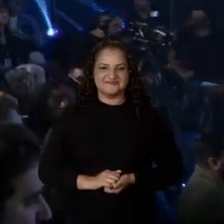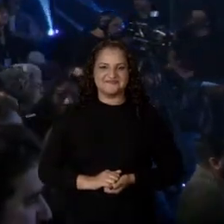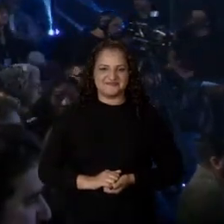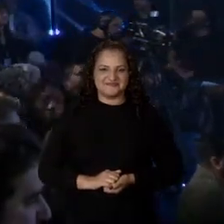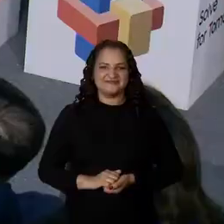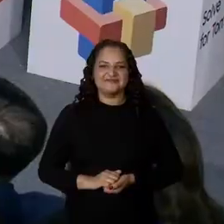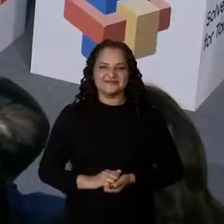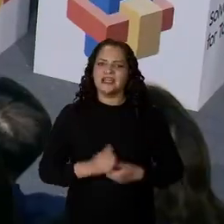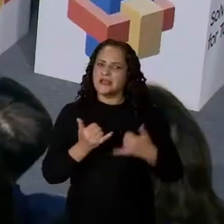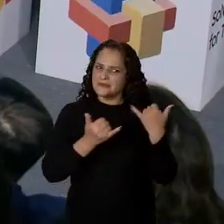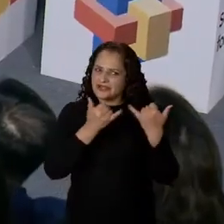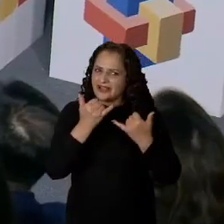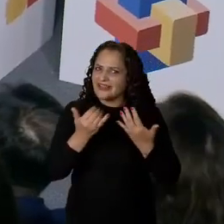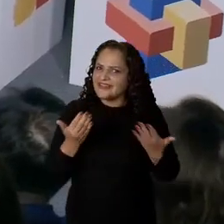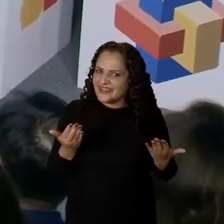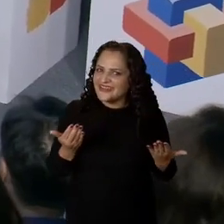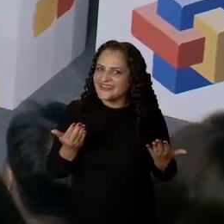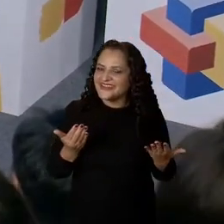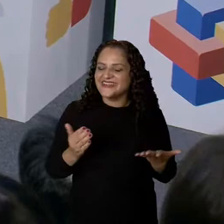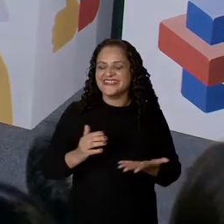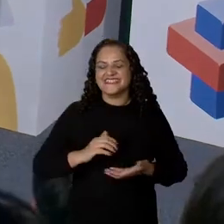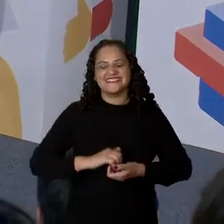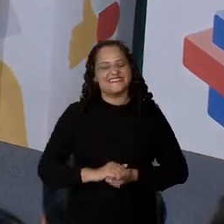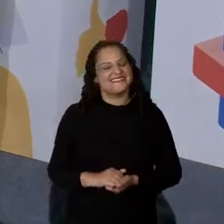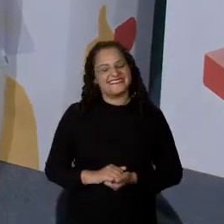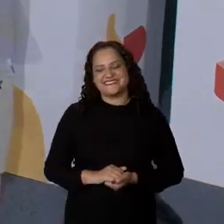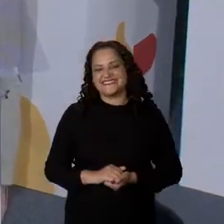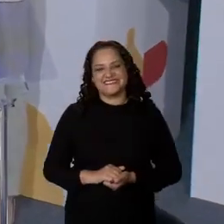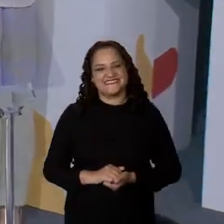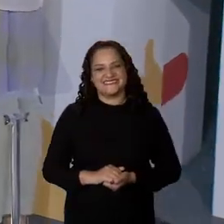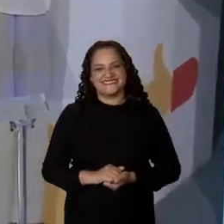Vocês estão de brincadeira, né? Gente,